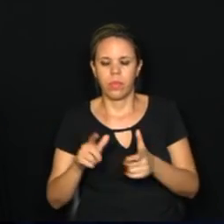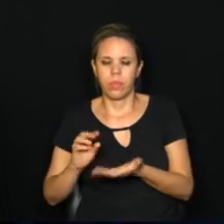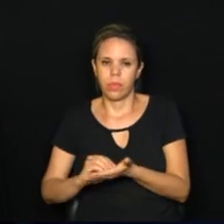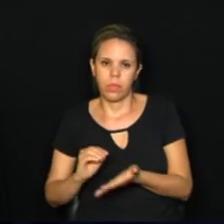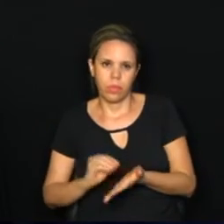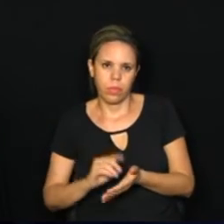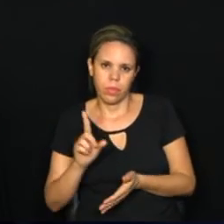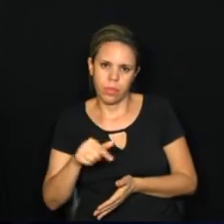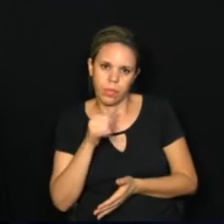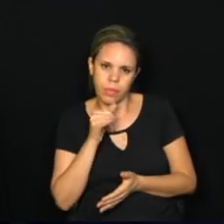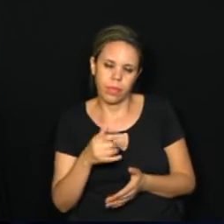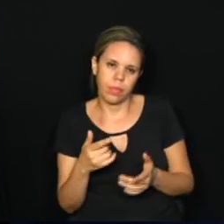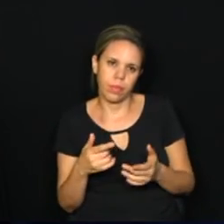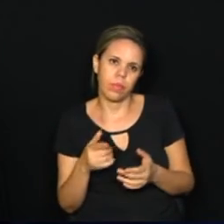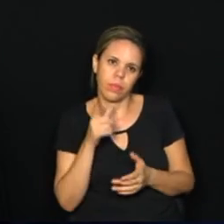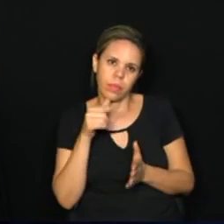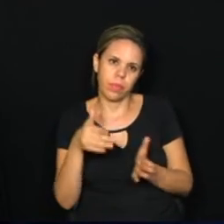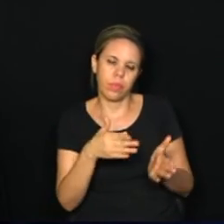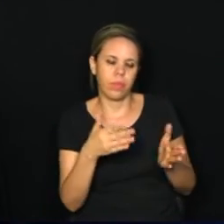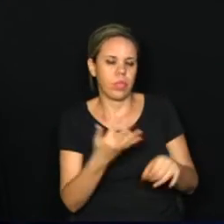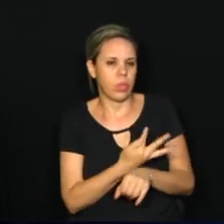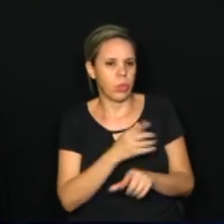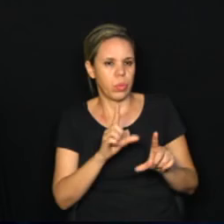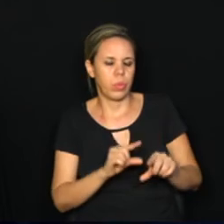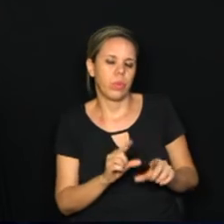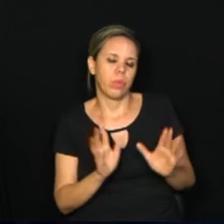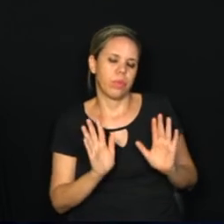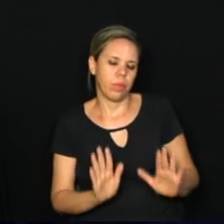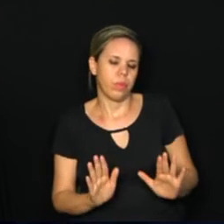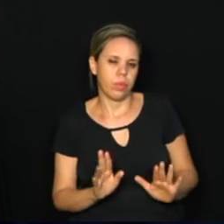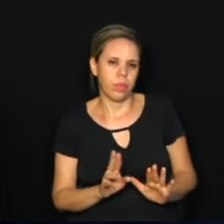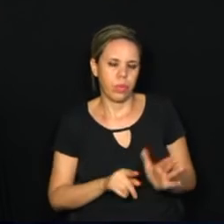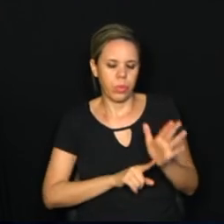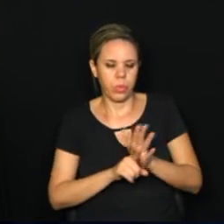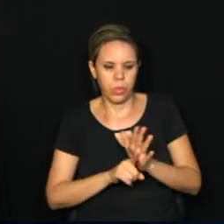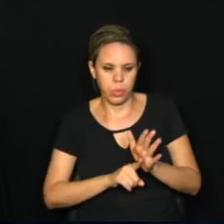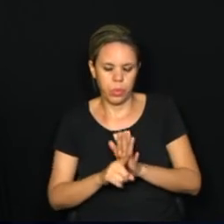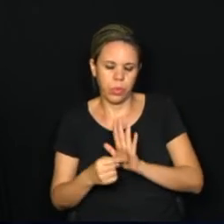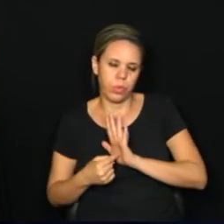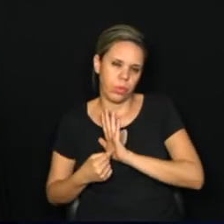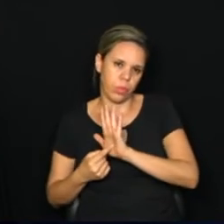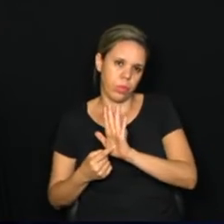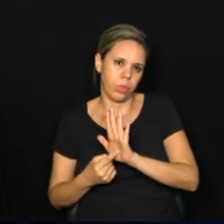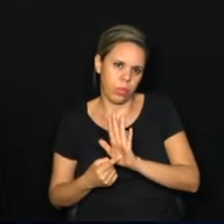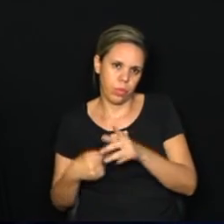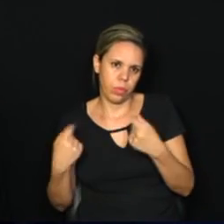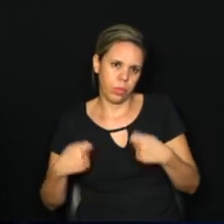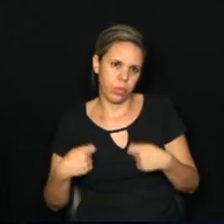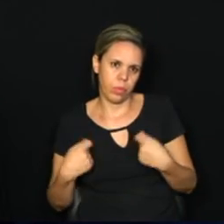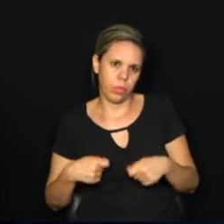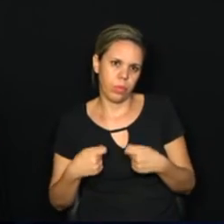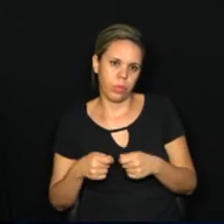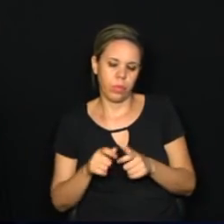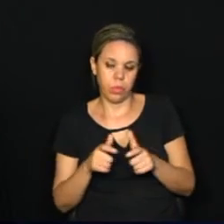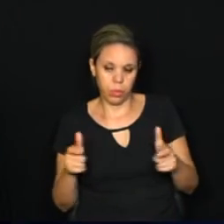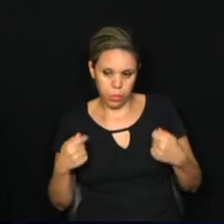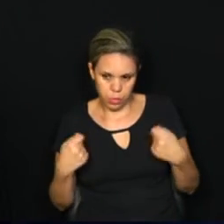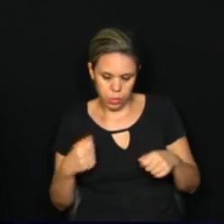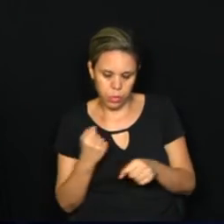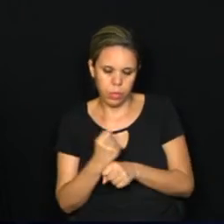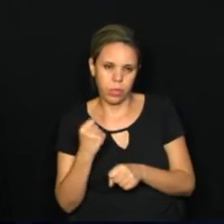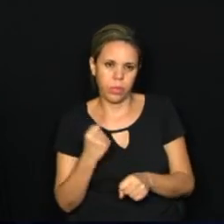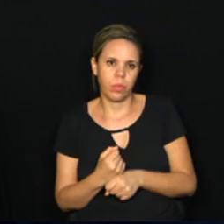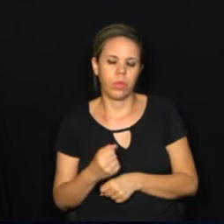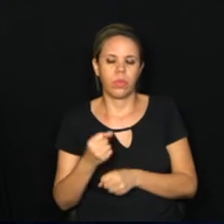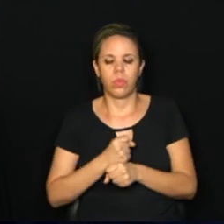uma disponibilidade hídrica crítica e os estudos, eles apontam a necessidade dessa ampliação. Então, lá em